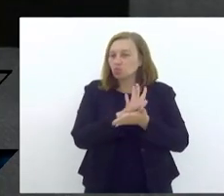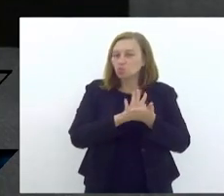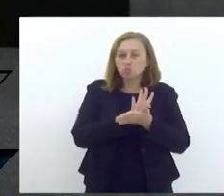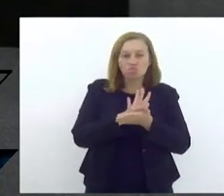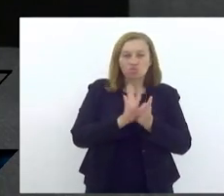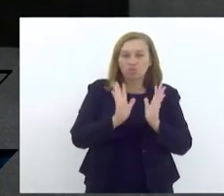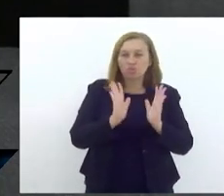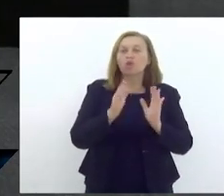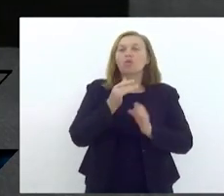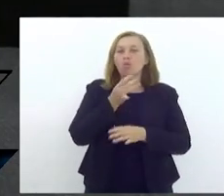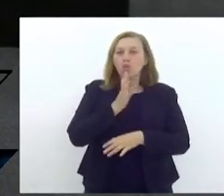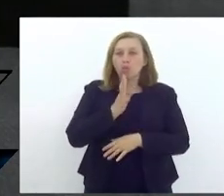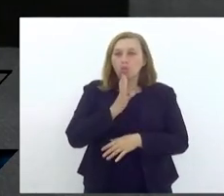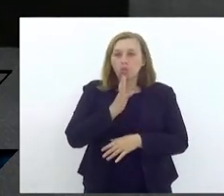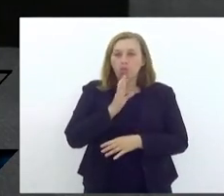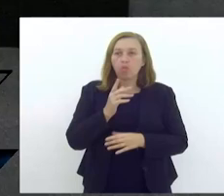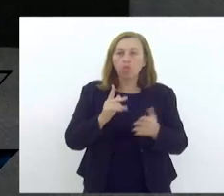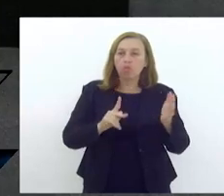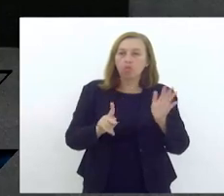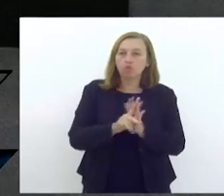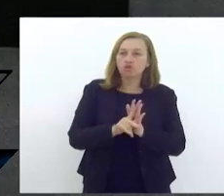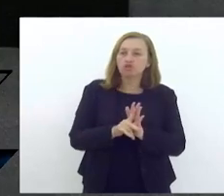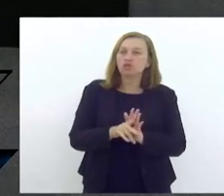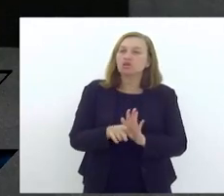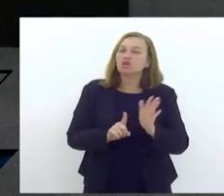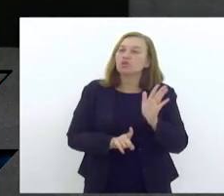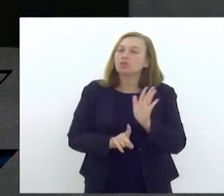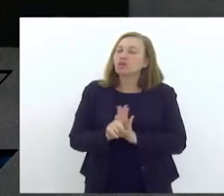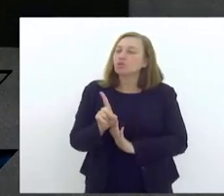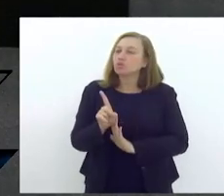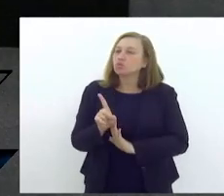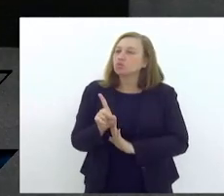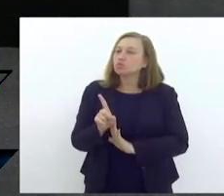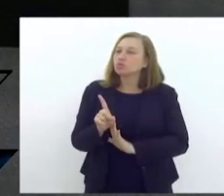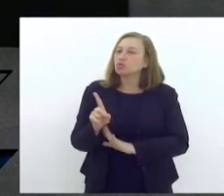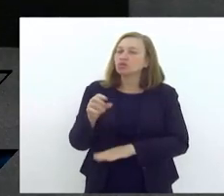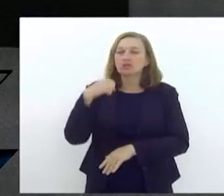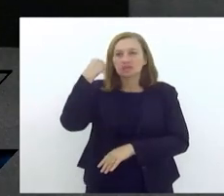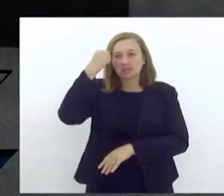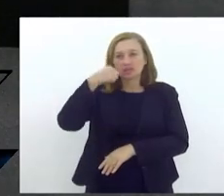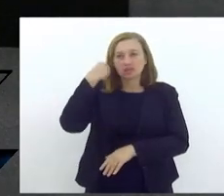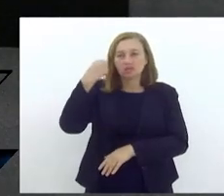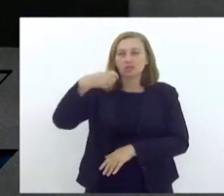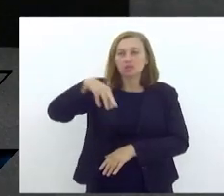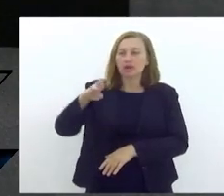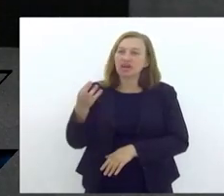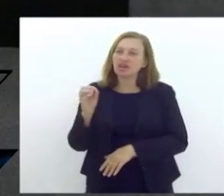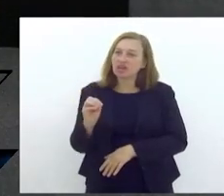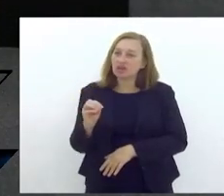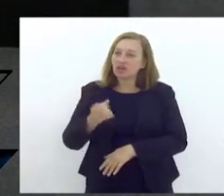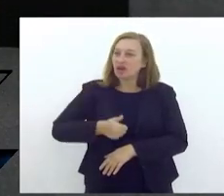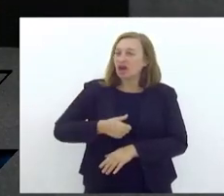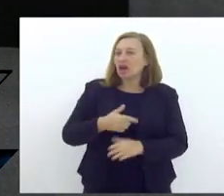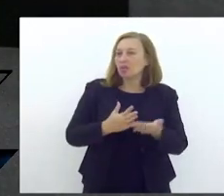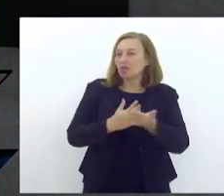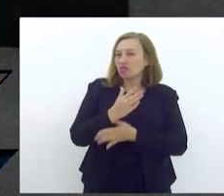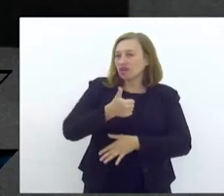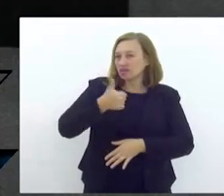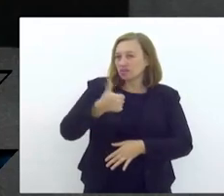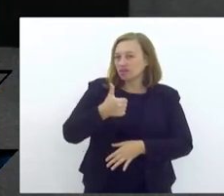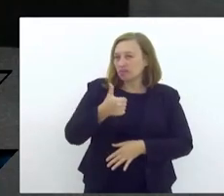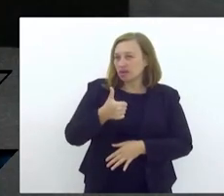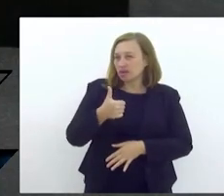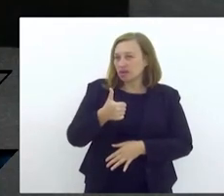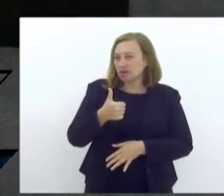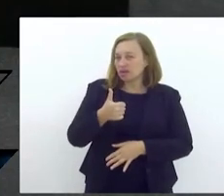reconhecendo o projeto eu pergunto para o nosso Senador Marquinhos aprovado em primeira sem nenhuma emenda